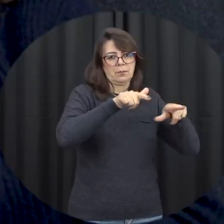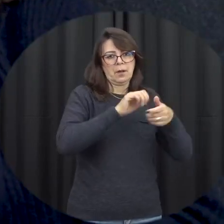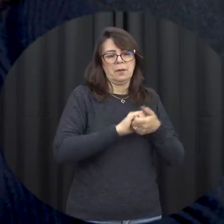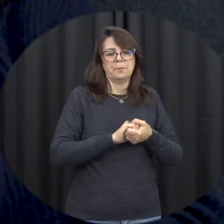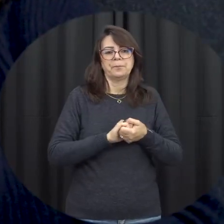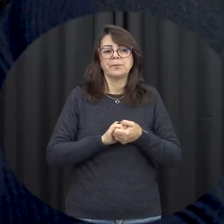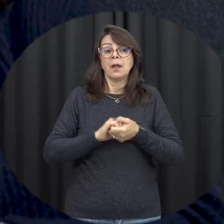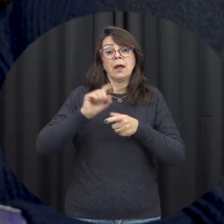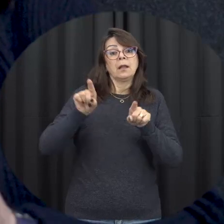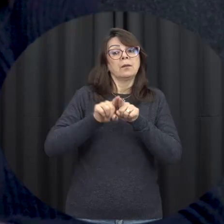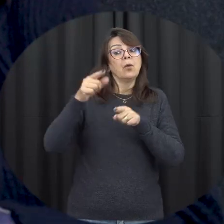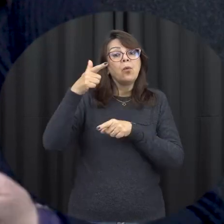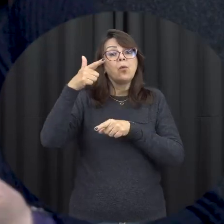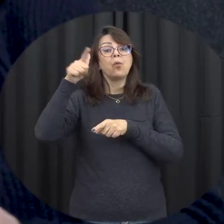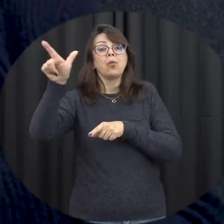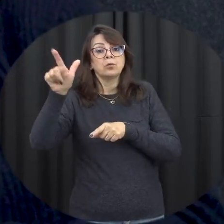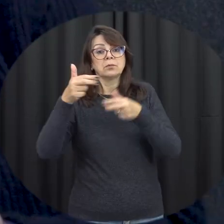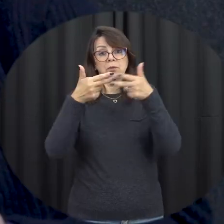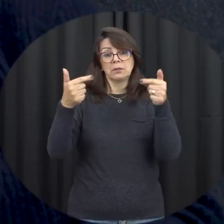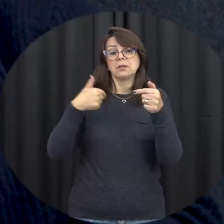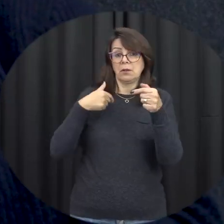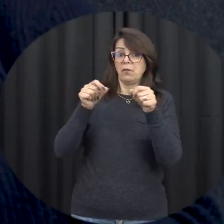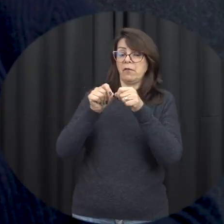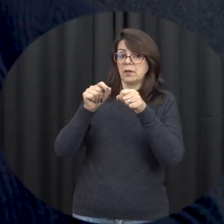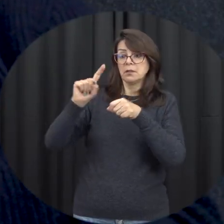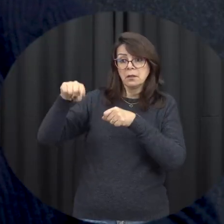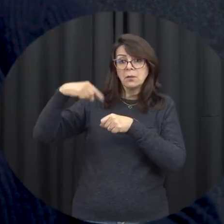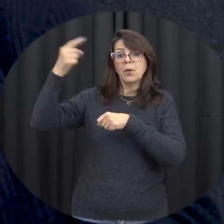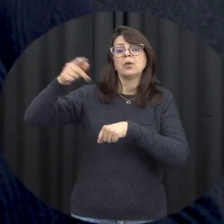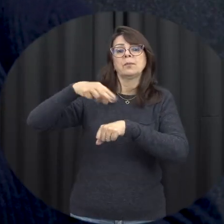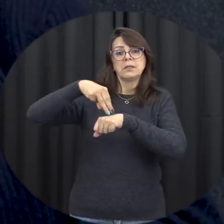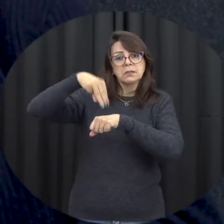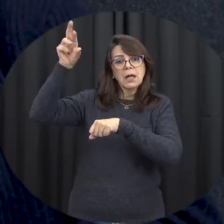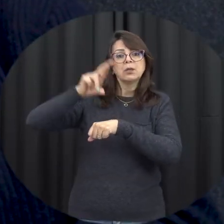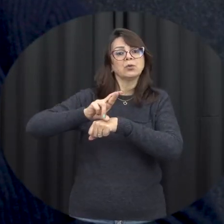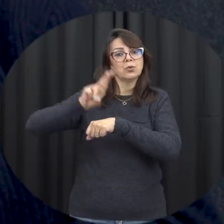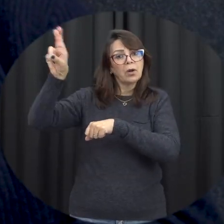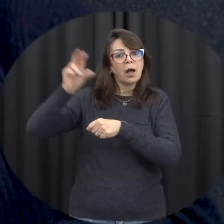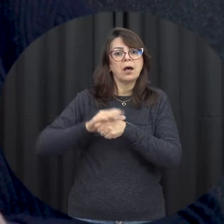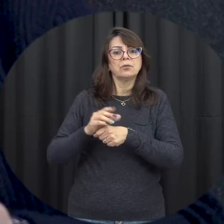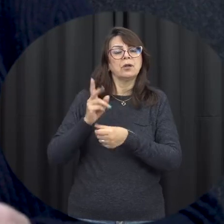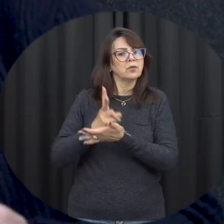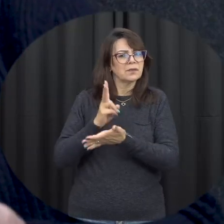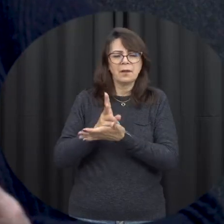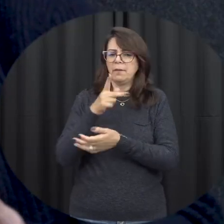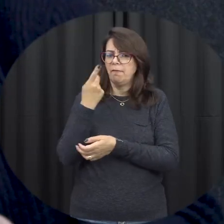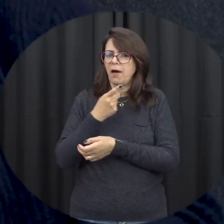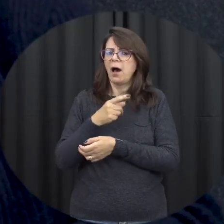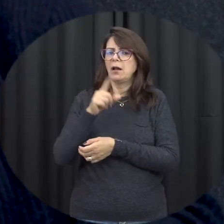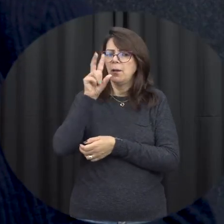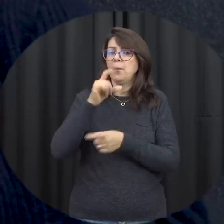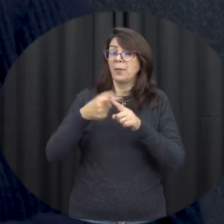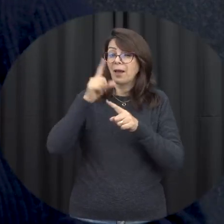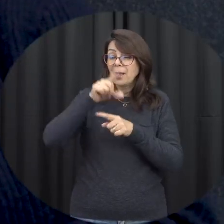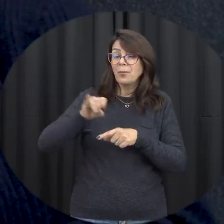mesmo. E, além disso, outras coisas que eu fiz, além do mestrado e doutorado, foram coisas que eu assim, sempre conto